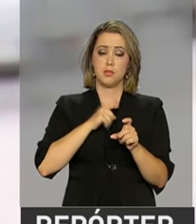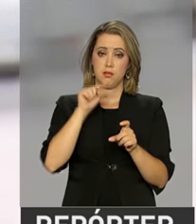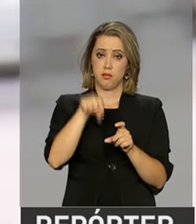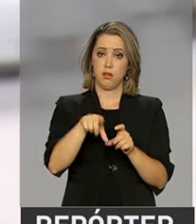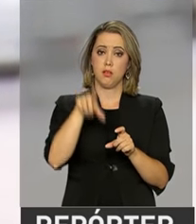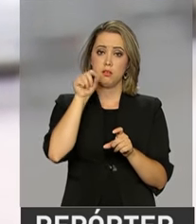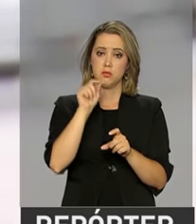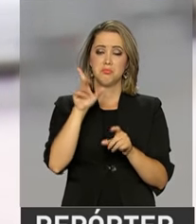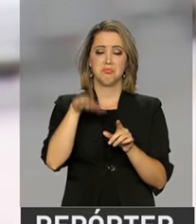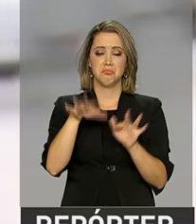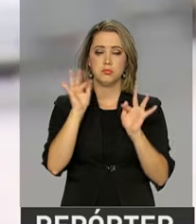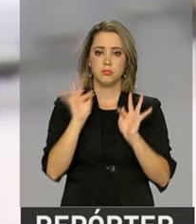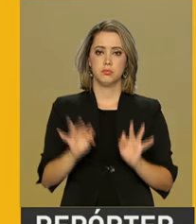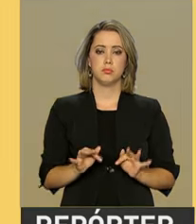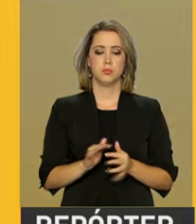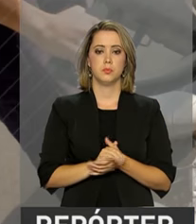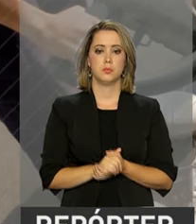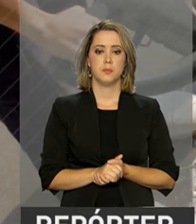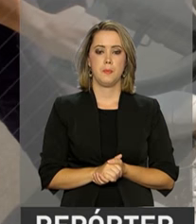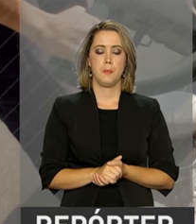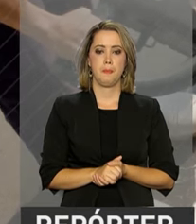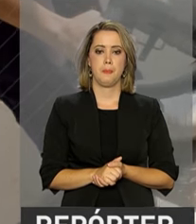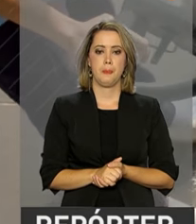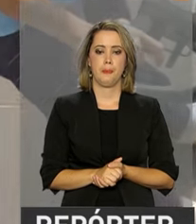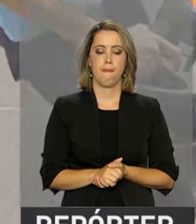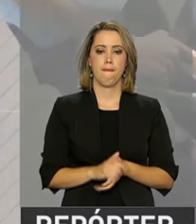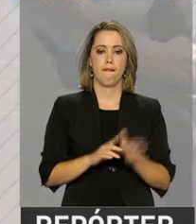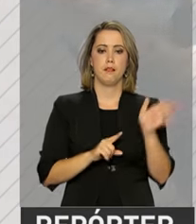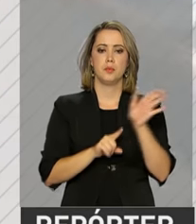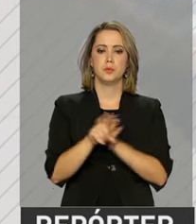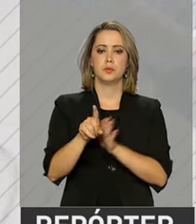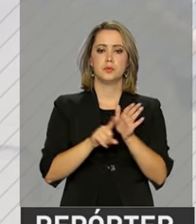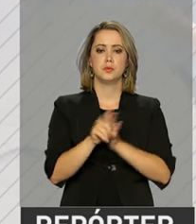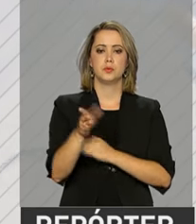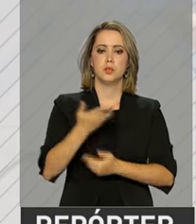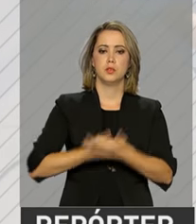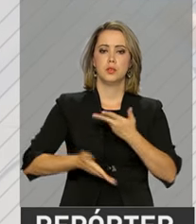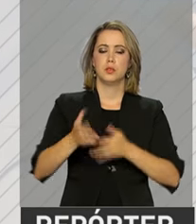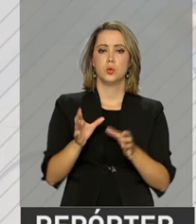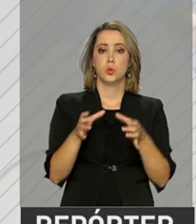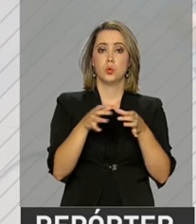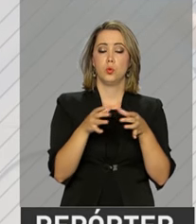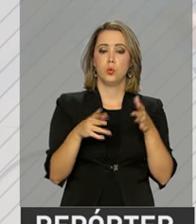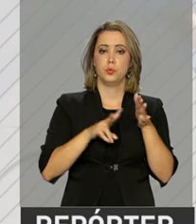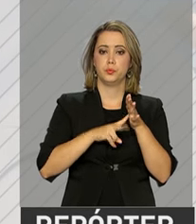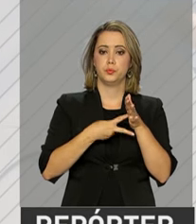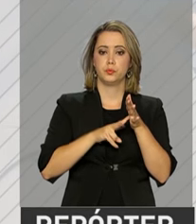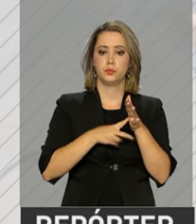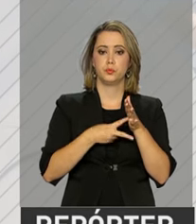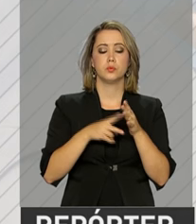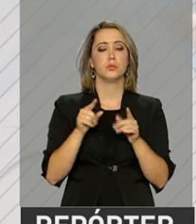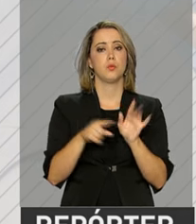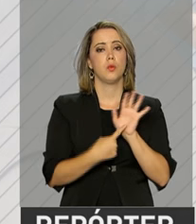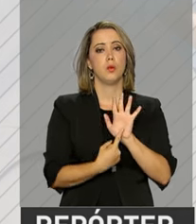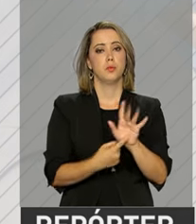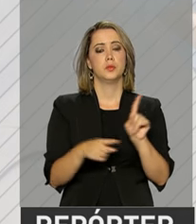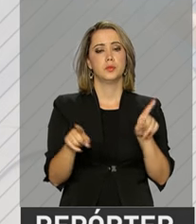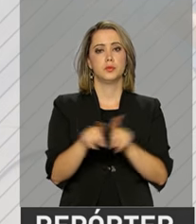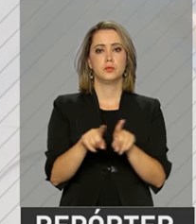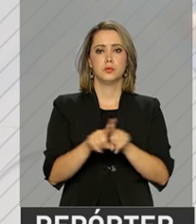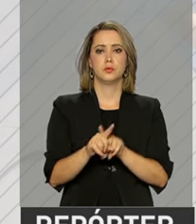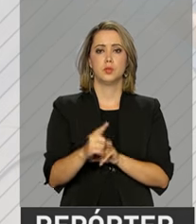opção estão satisfeitos. A pesquisa Relações de Trabalho e Sindicalização da PNAD 2015 revela ainda